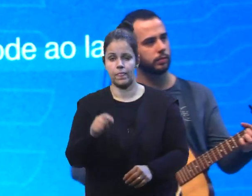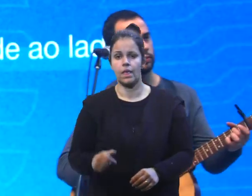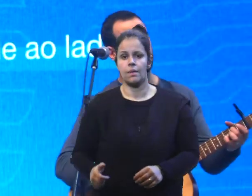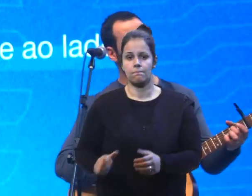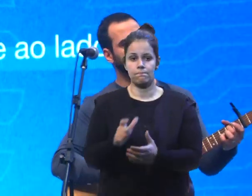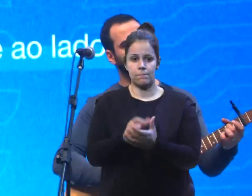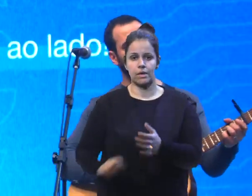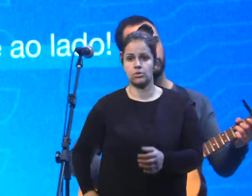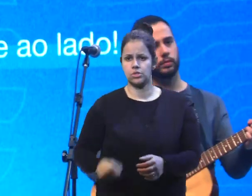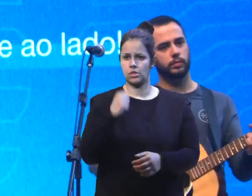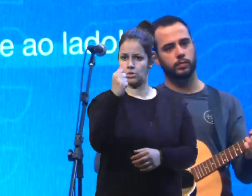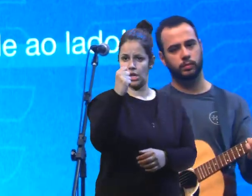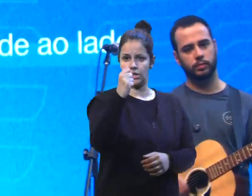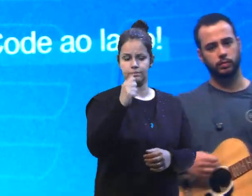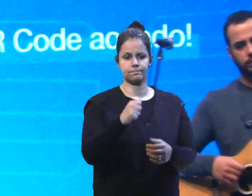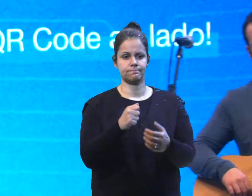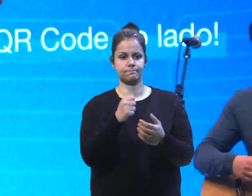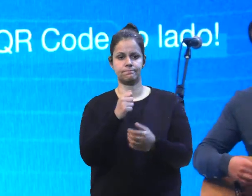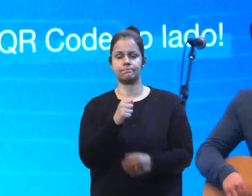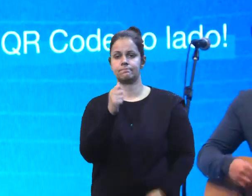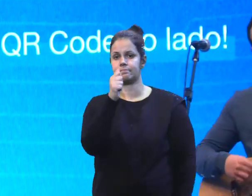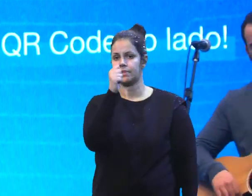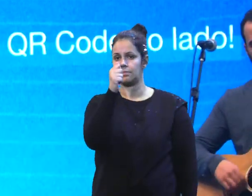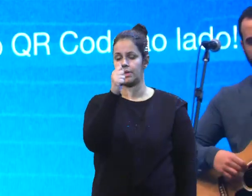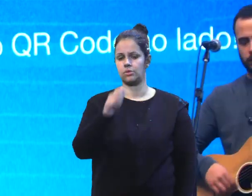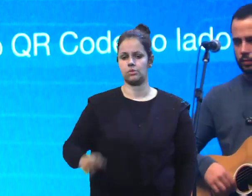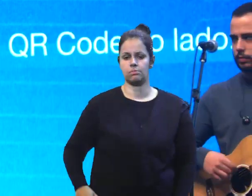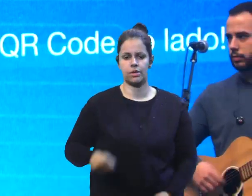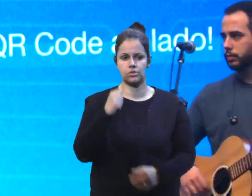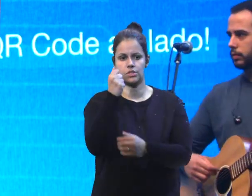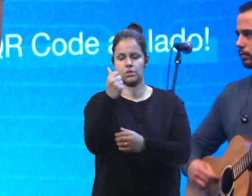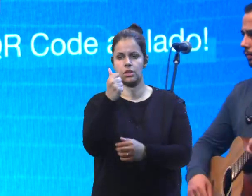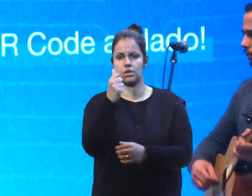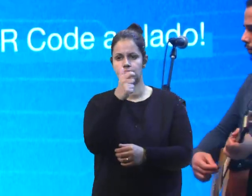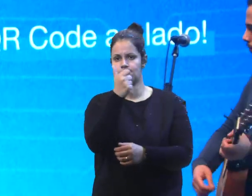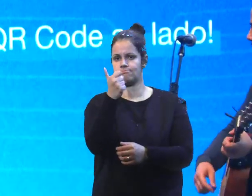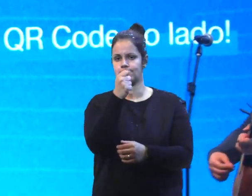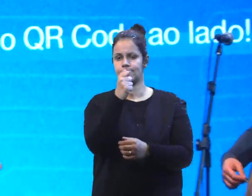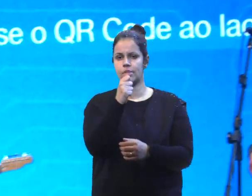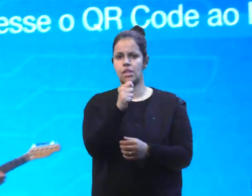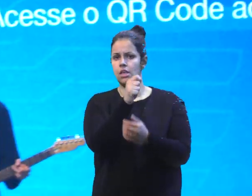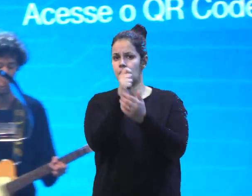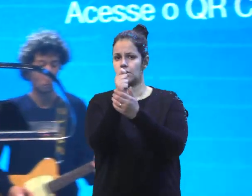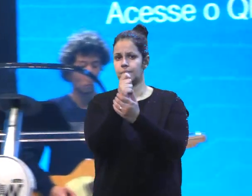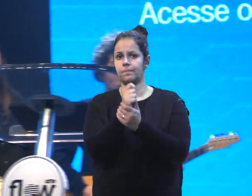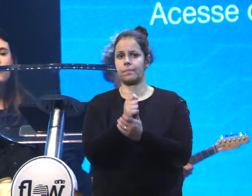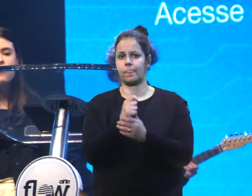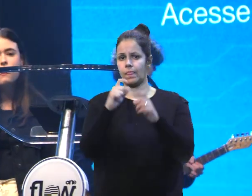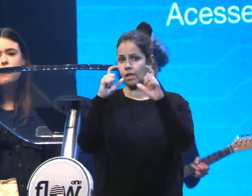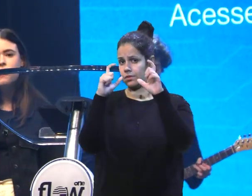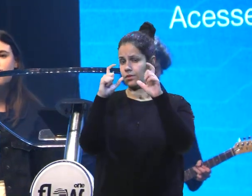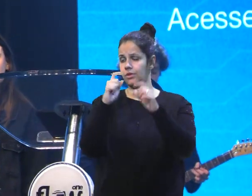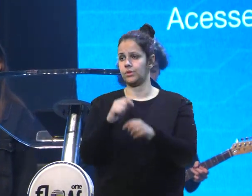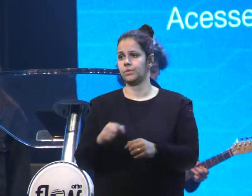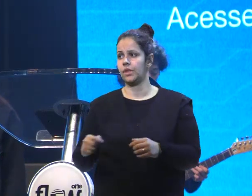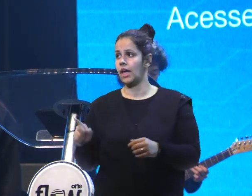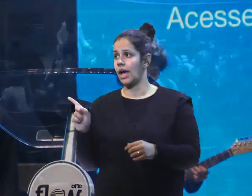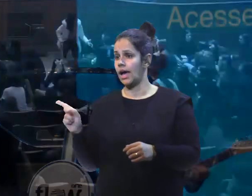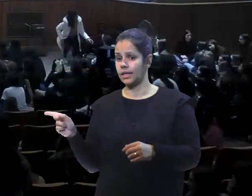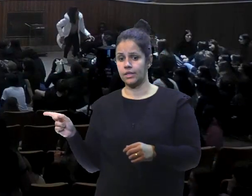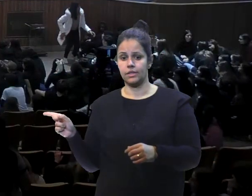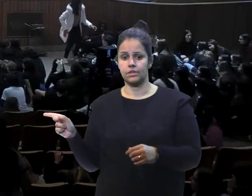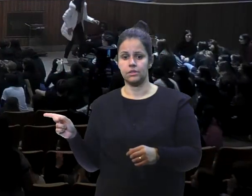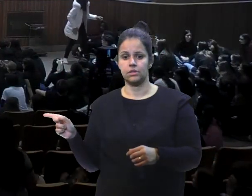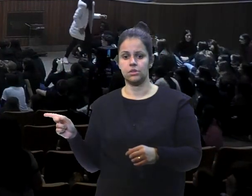celular agora você pode. Pega o seu celular aí. E você vai mirar nesse QR Code aqui, ó, ou